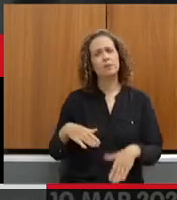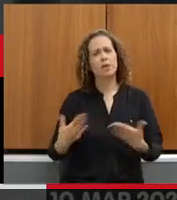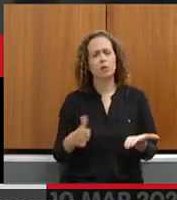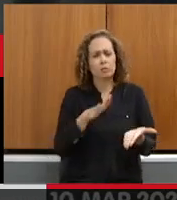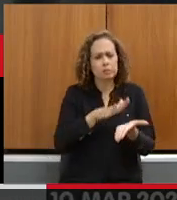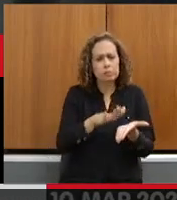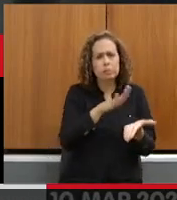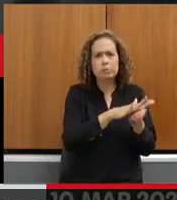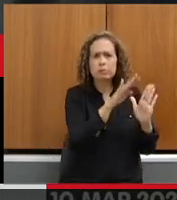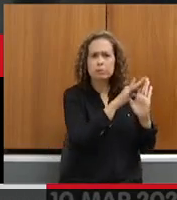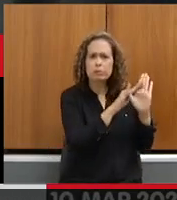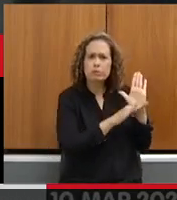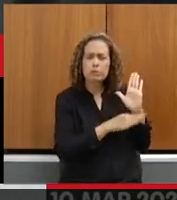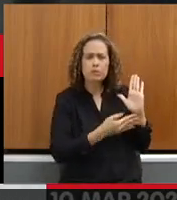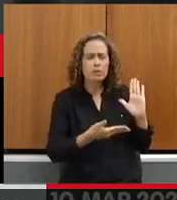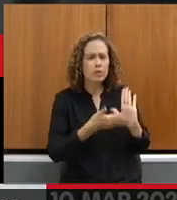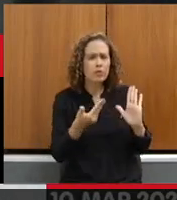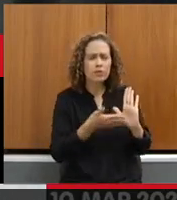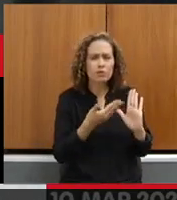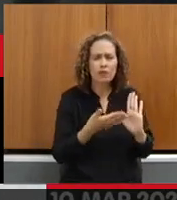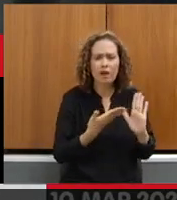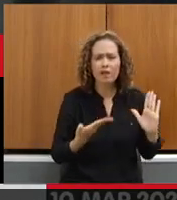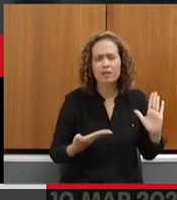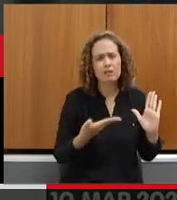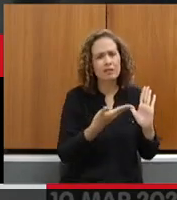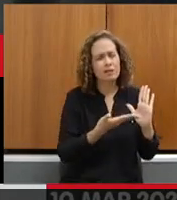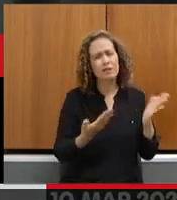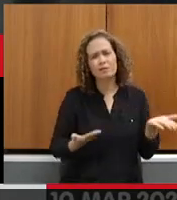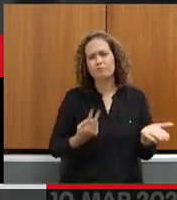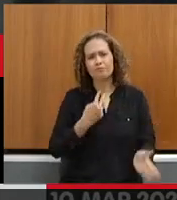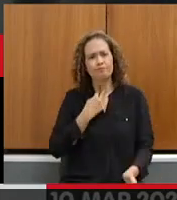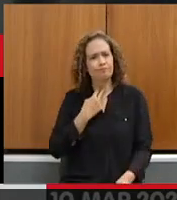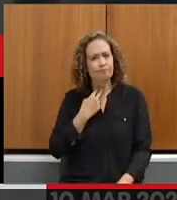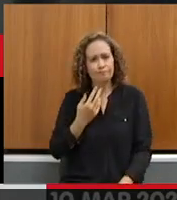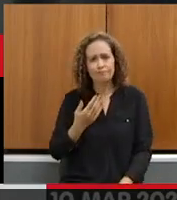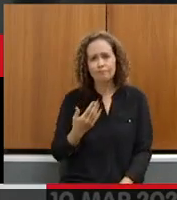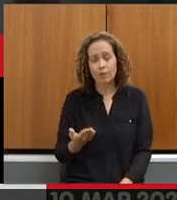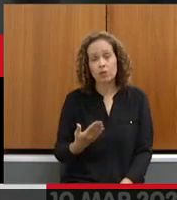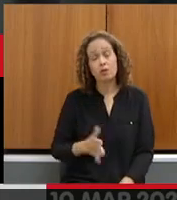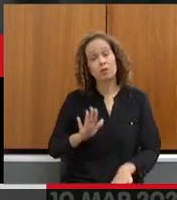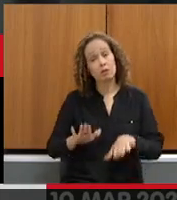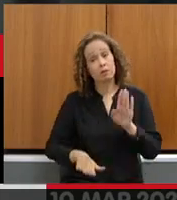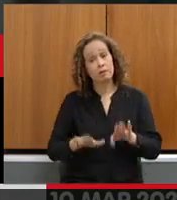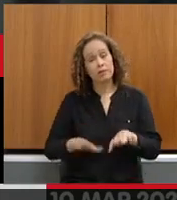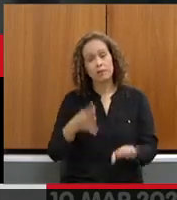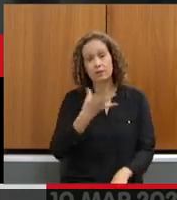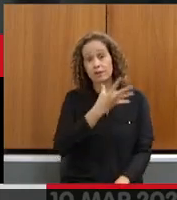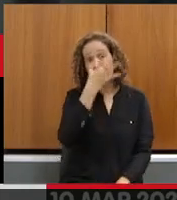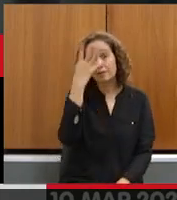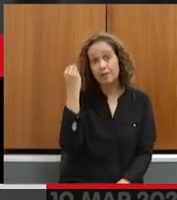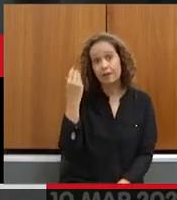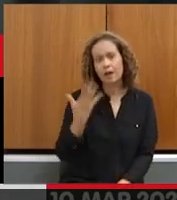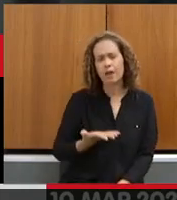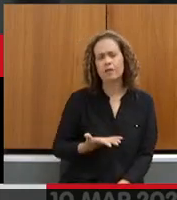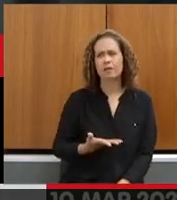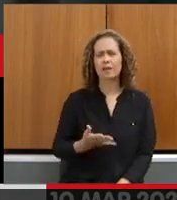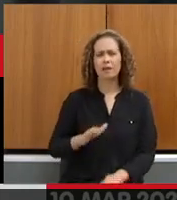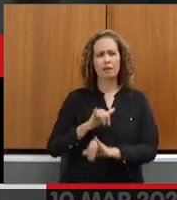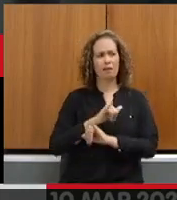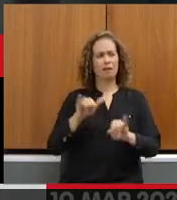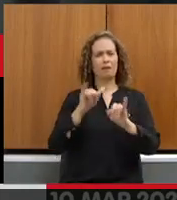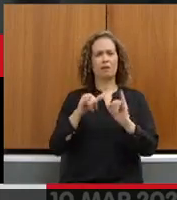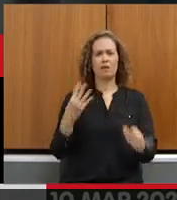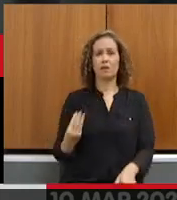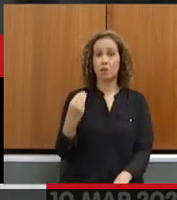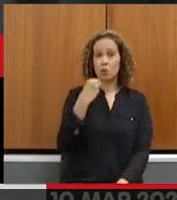com RH da funet e isso daí é uma coisa que aqui eu tenho visto é esperado as vezes que se esquece e joga como se fosse núcleo seja